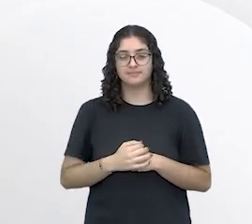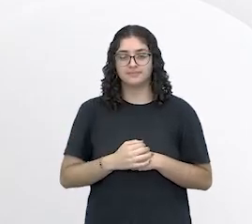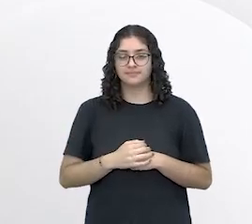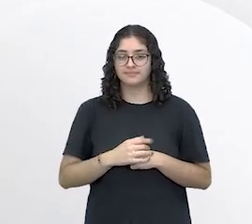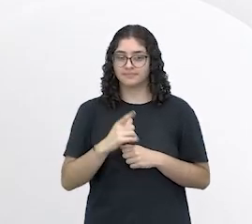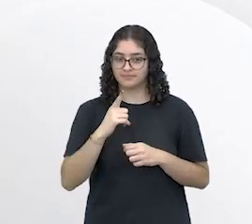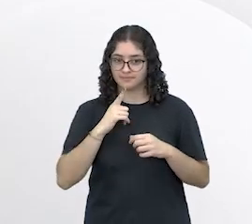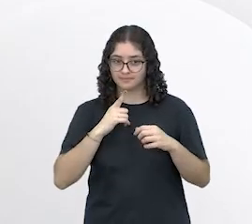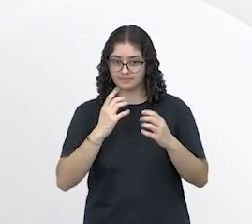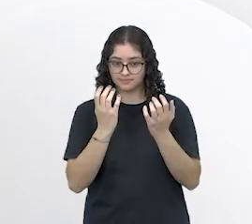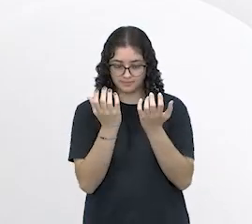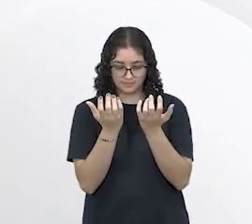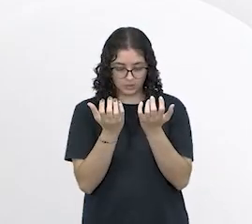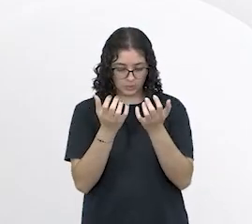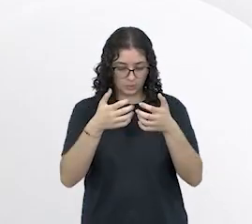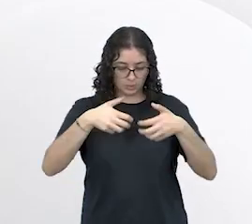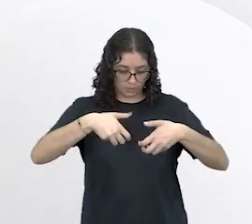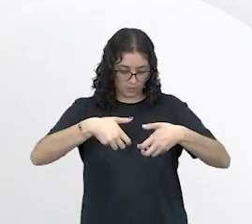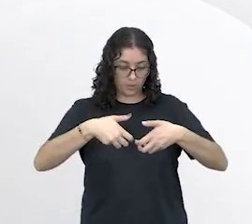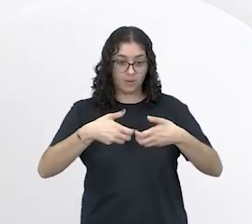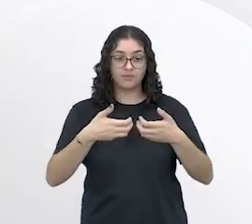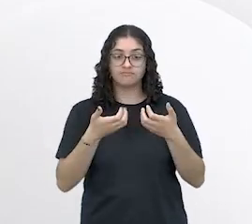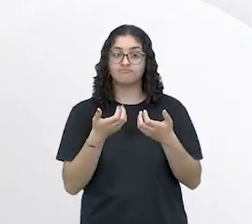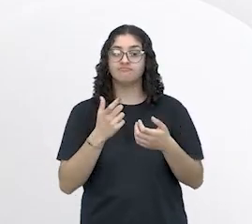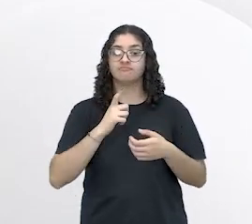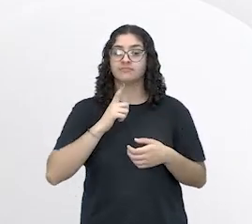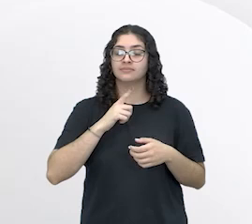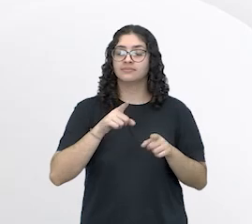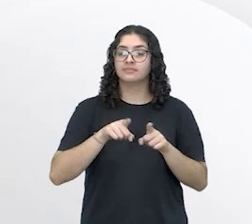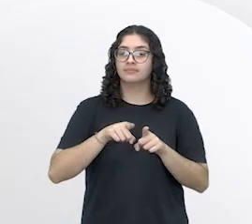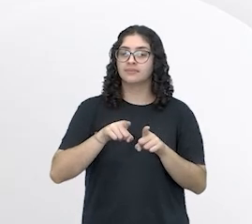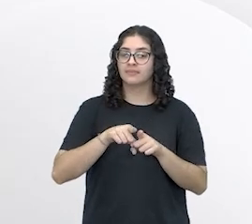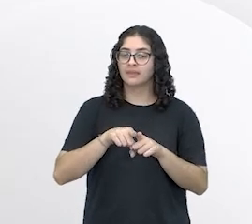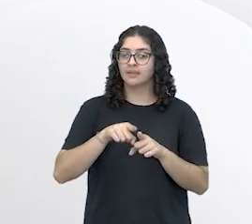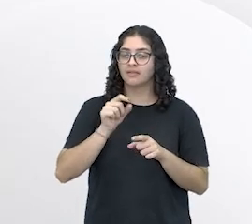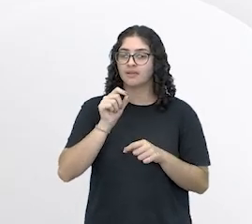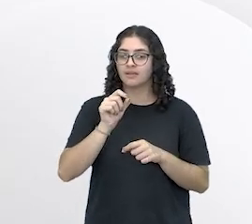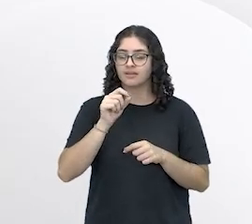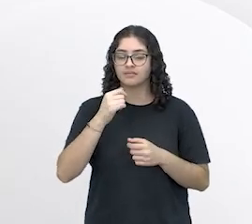Dominó. Dominó. Amarelinha.